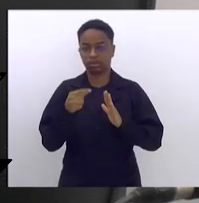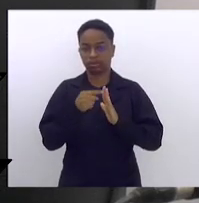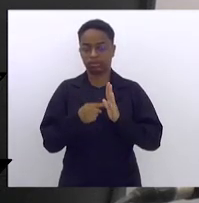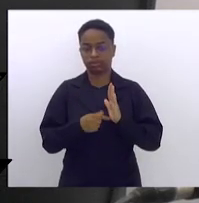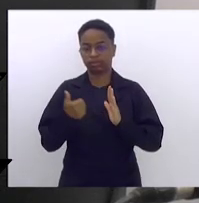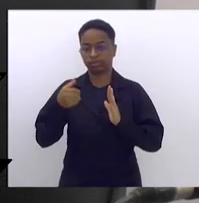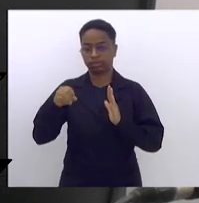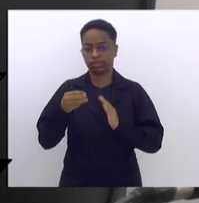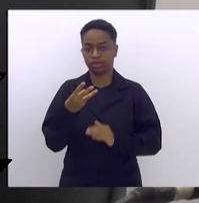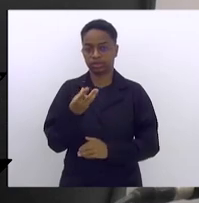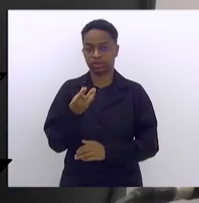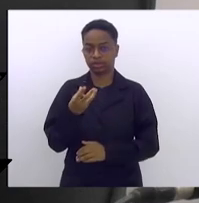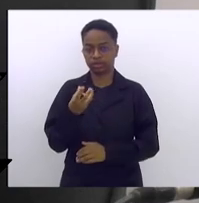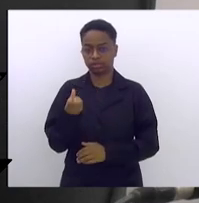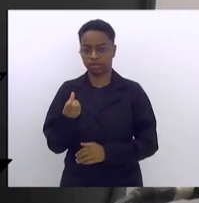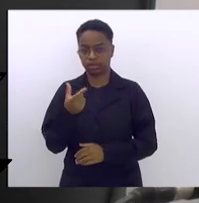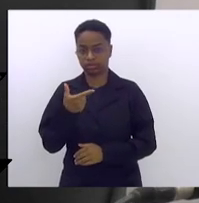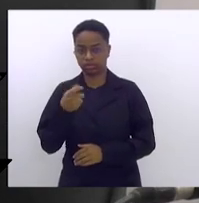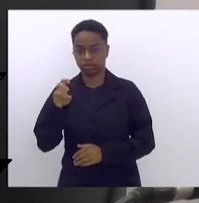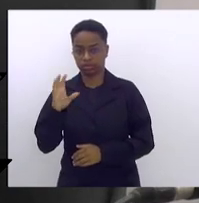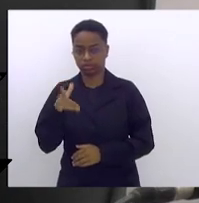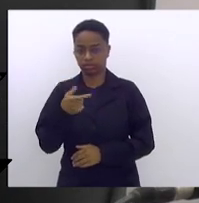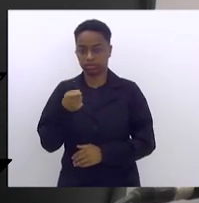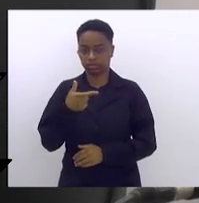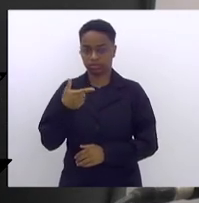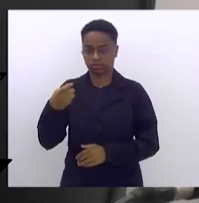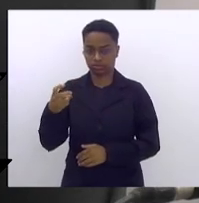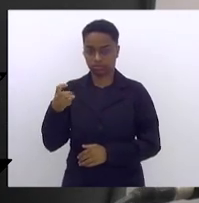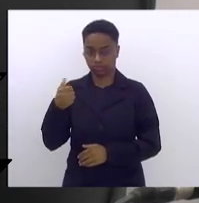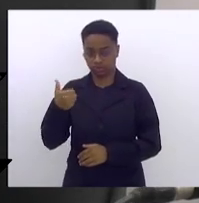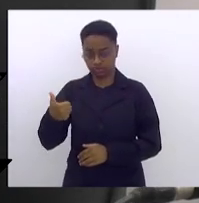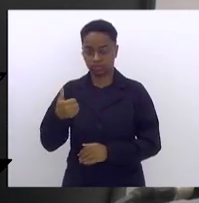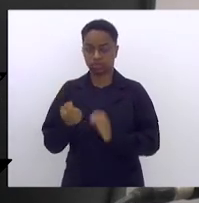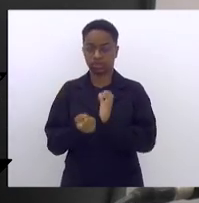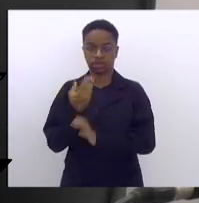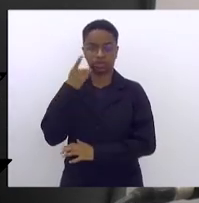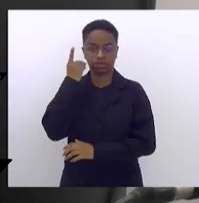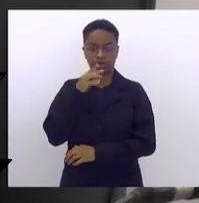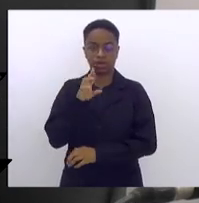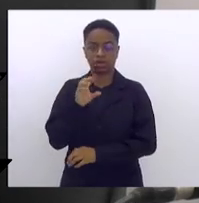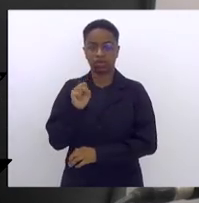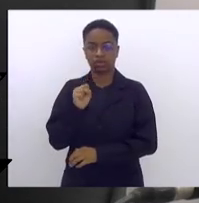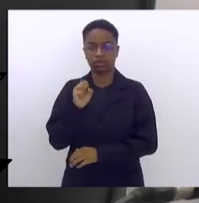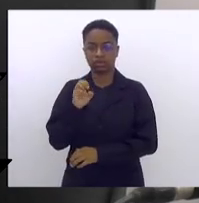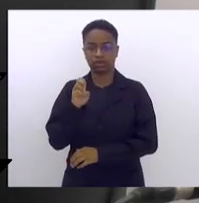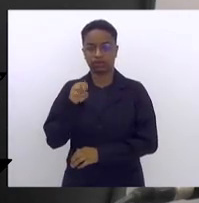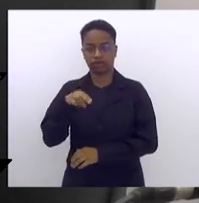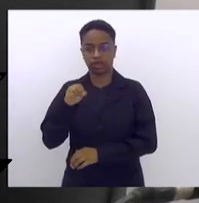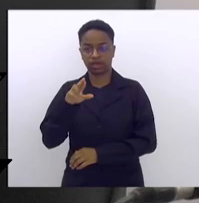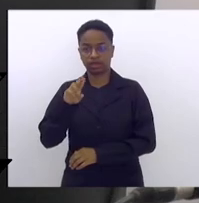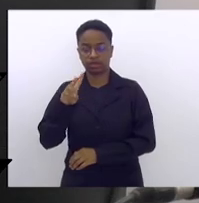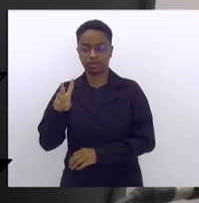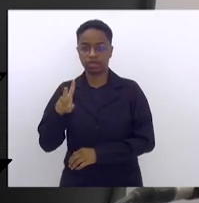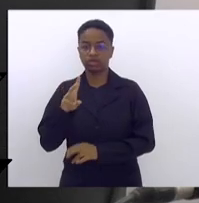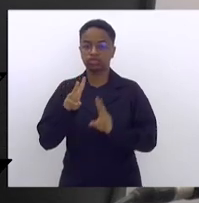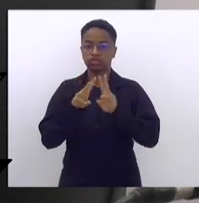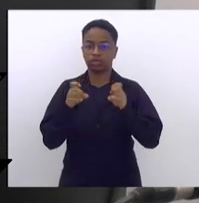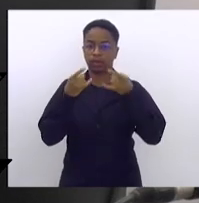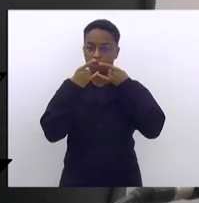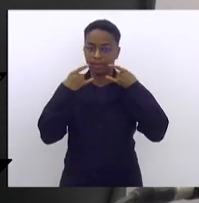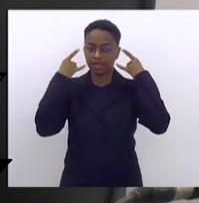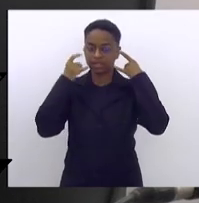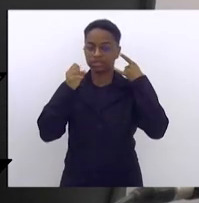PL 3625 de 21, de autoria do deputado Rosenberg Reis, que determina a obrigatoriedade da utilização de máscaras de proteção para trabalhadores que